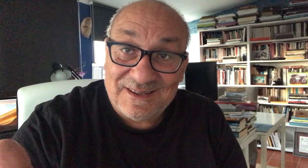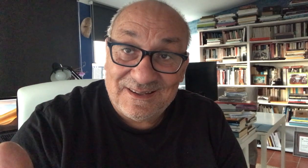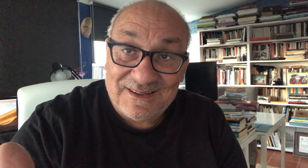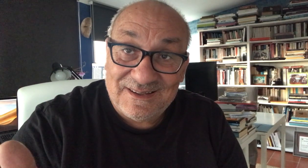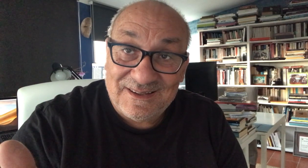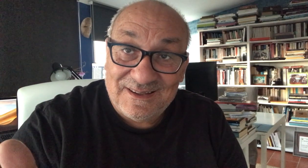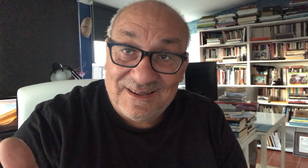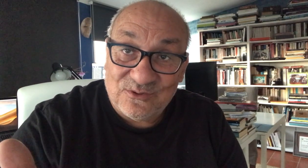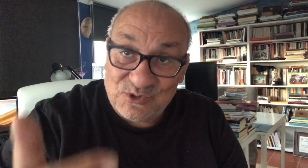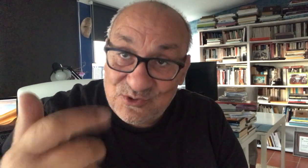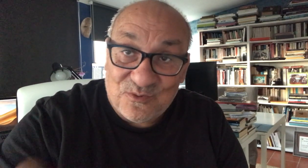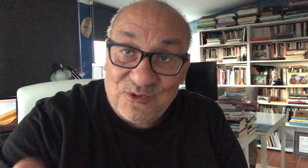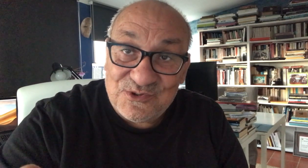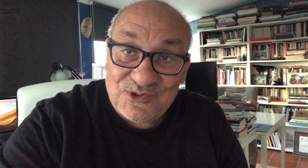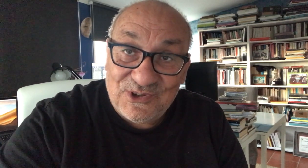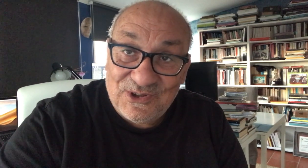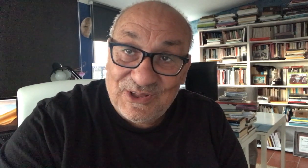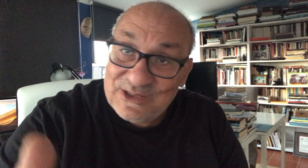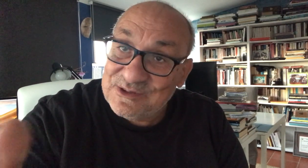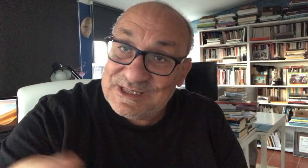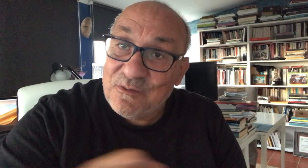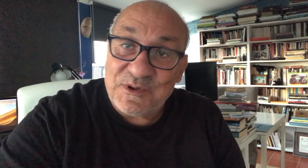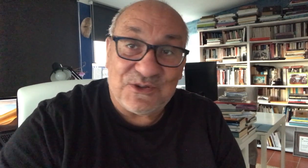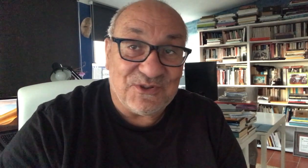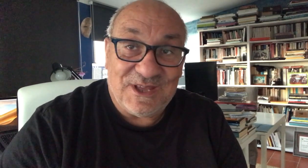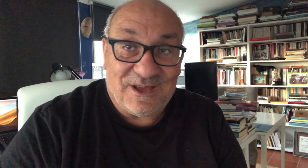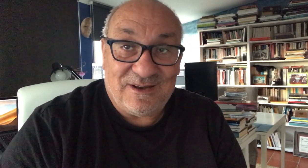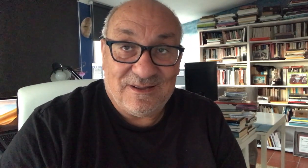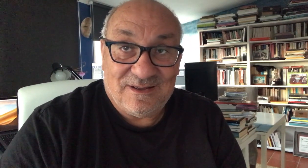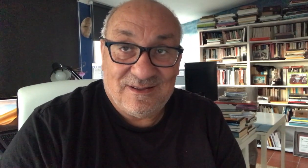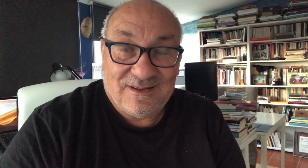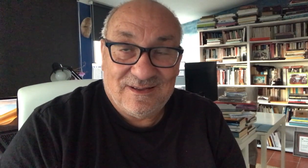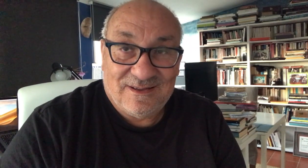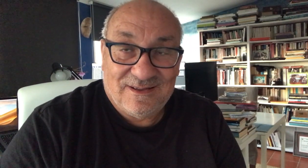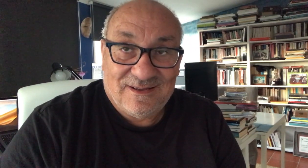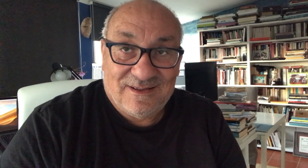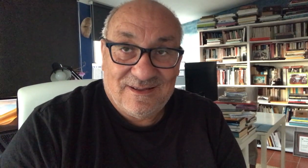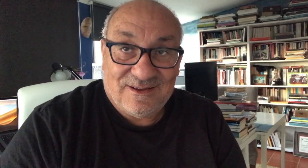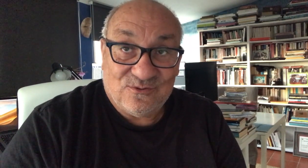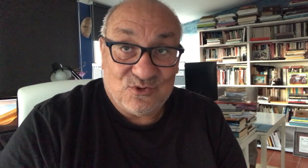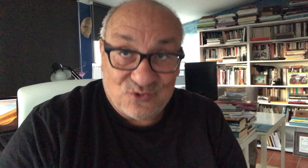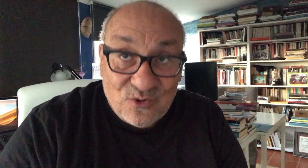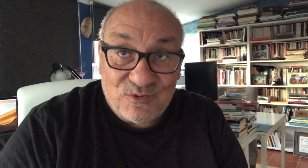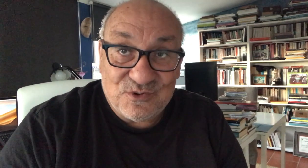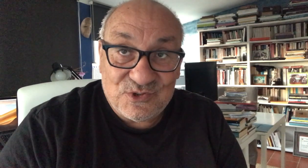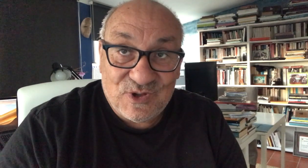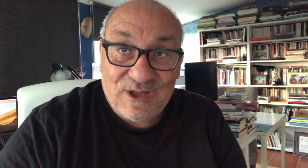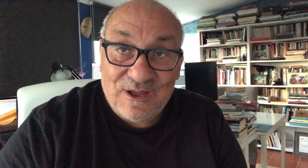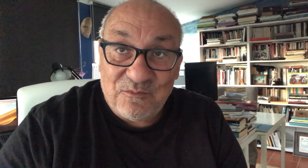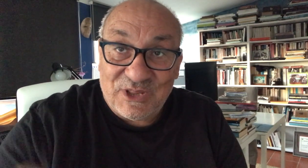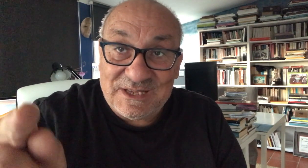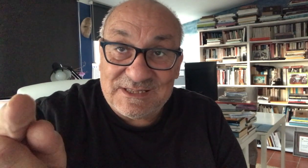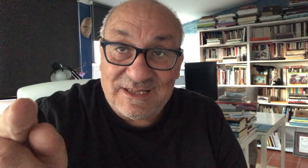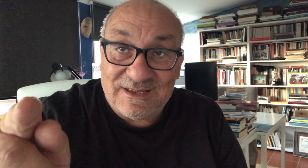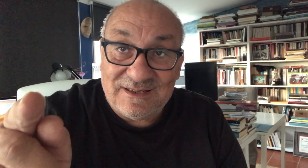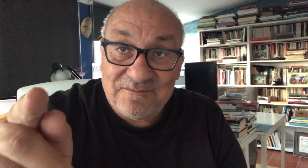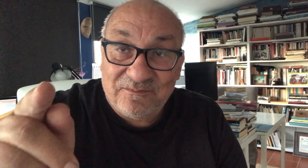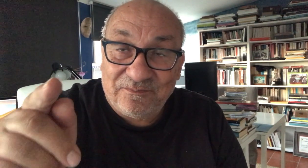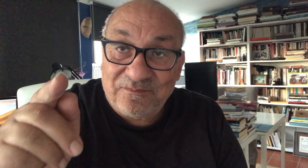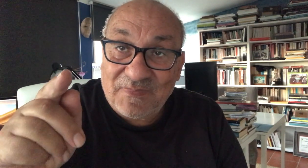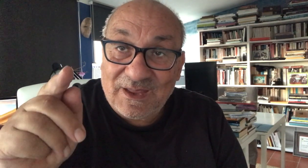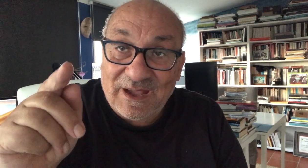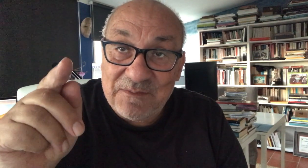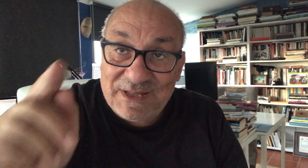usada. Os números não são para esconder. Os números podem